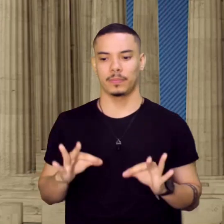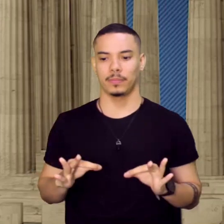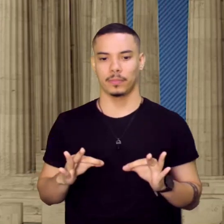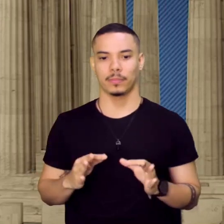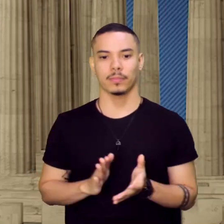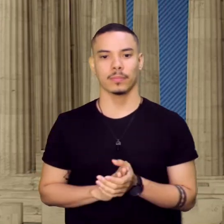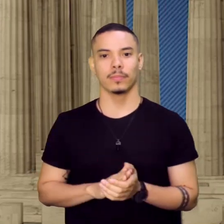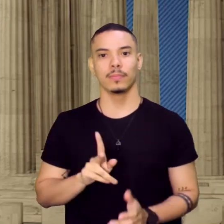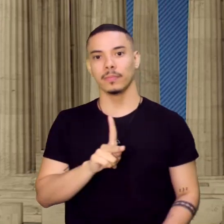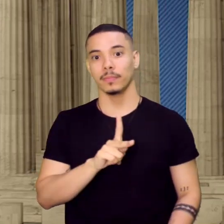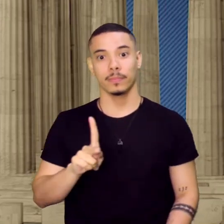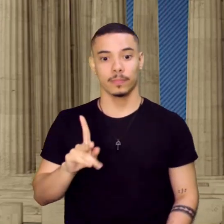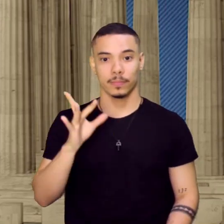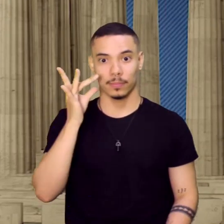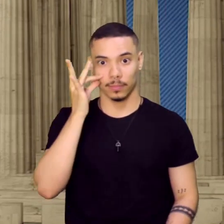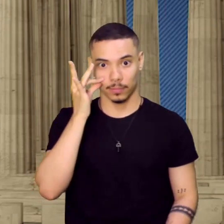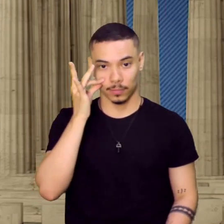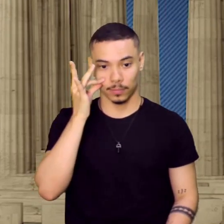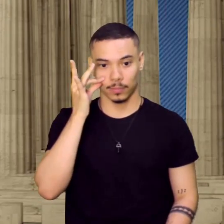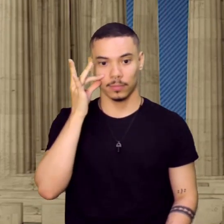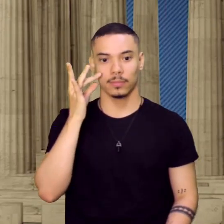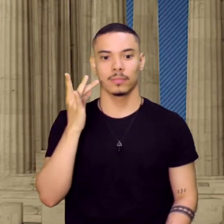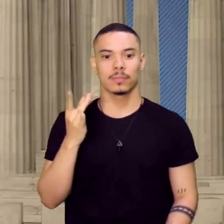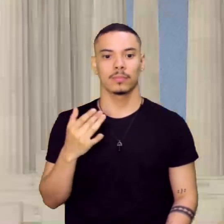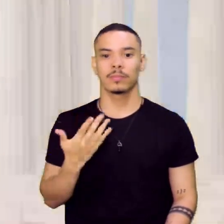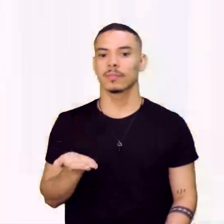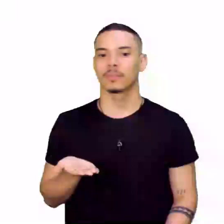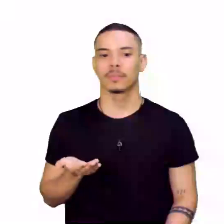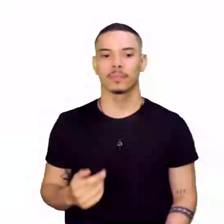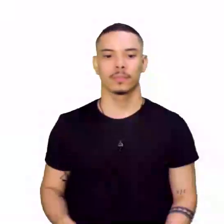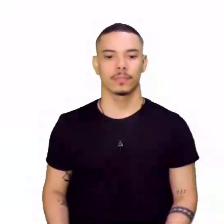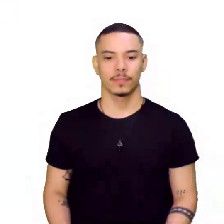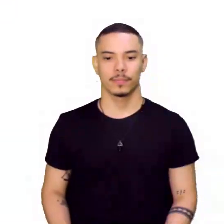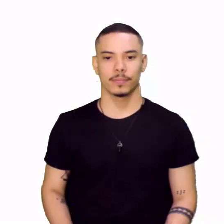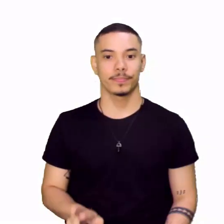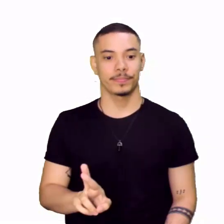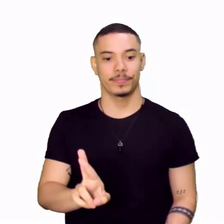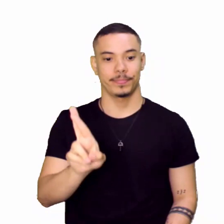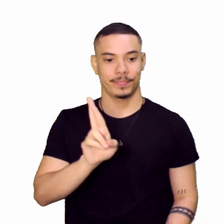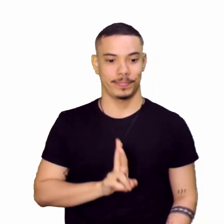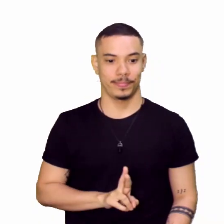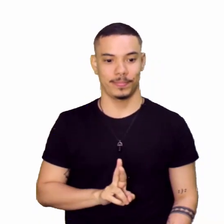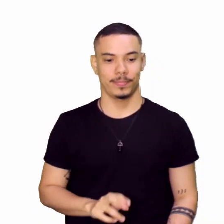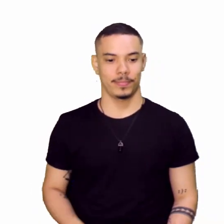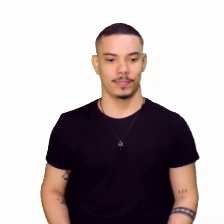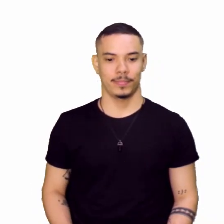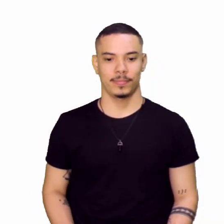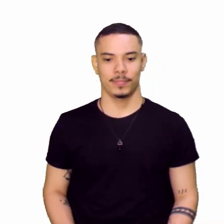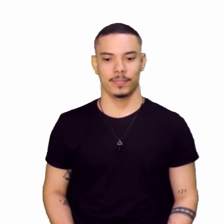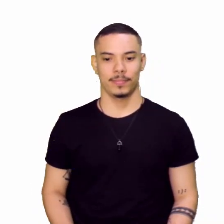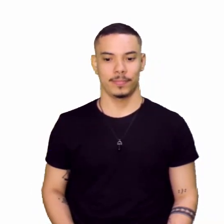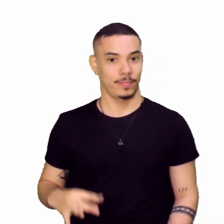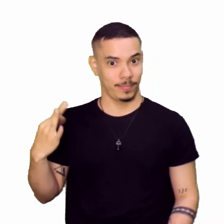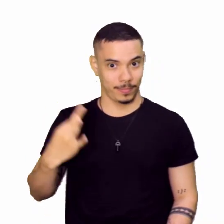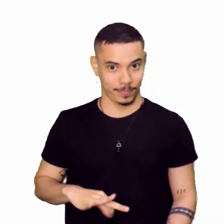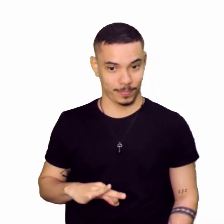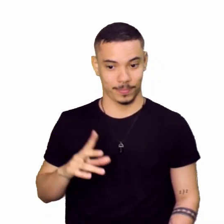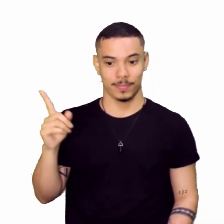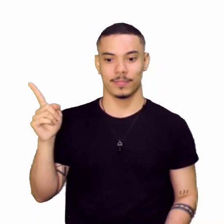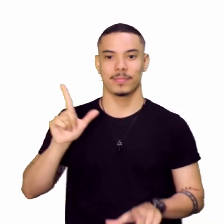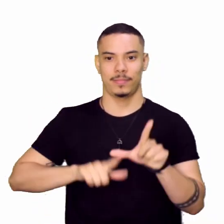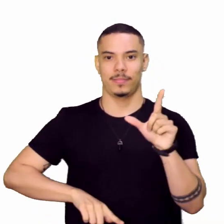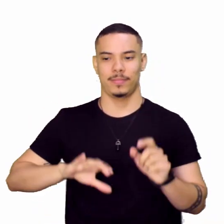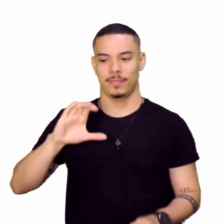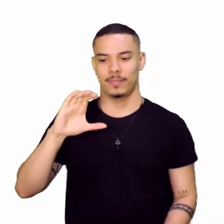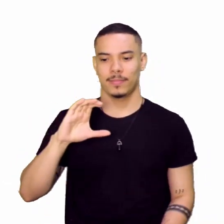professores presenciais vamos lá qual é Fala aí para gente ó alternativa acertou letra